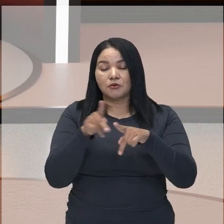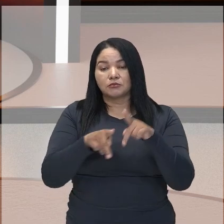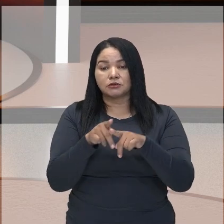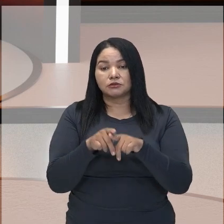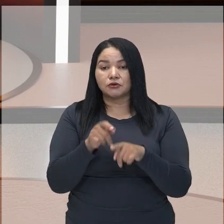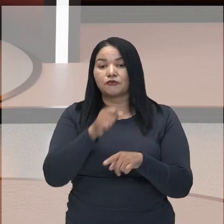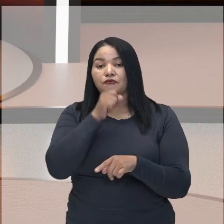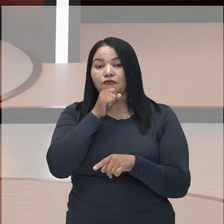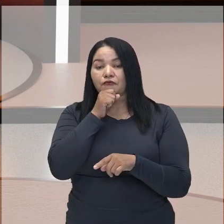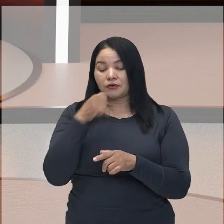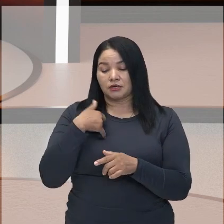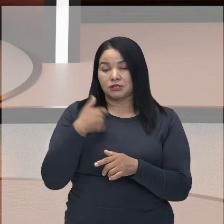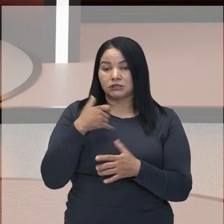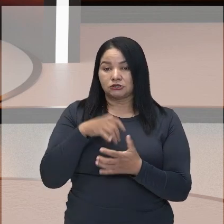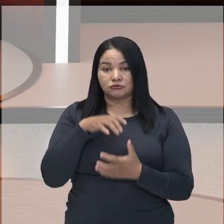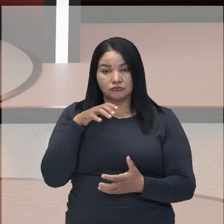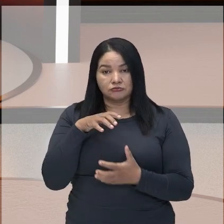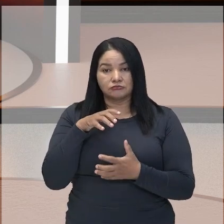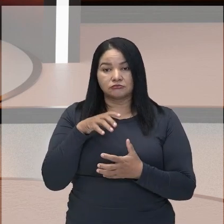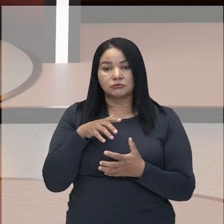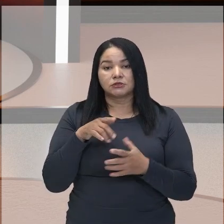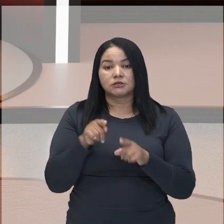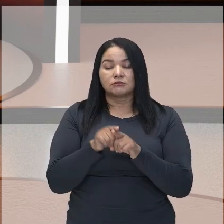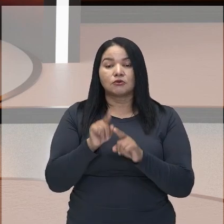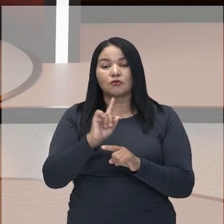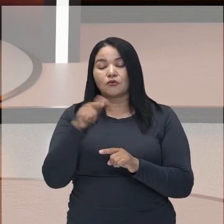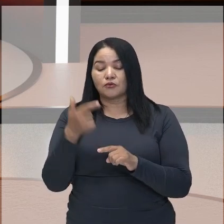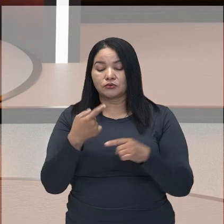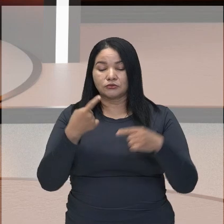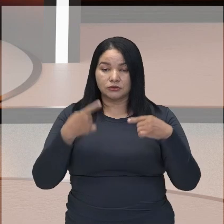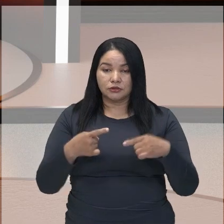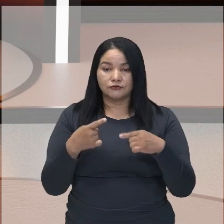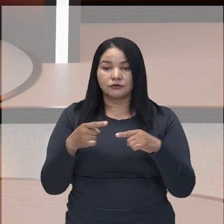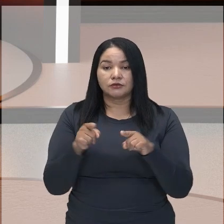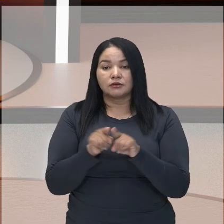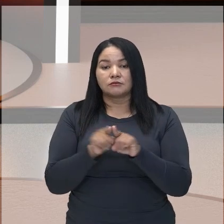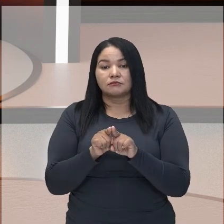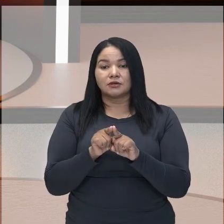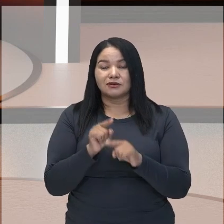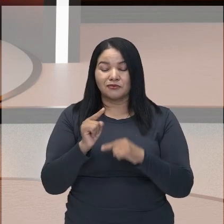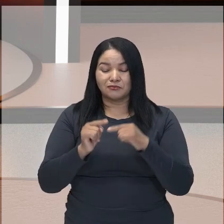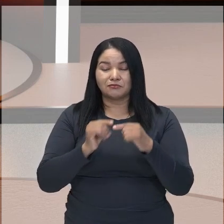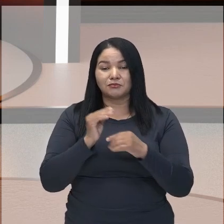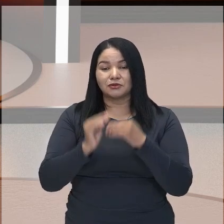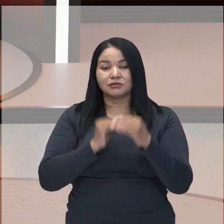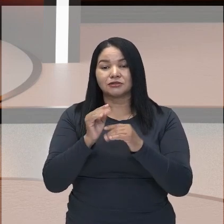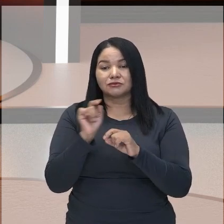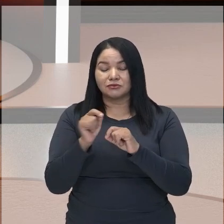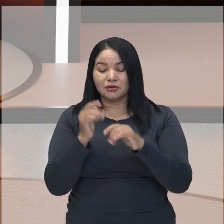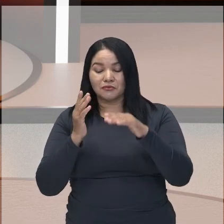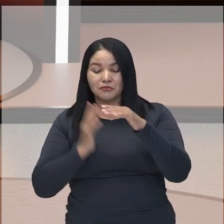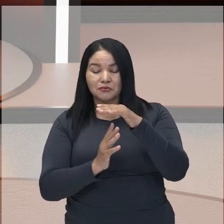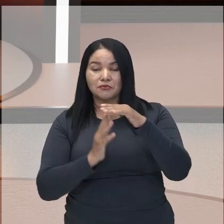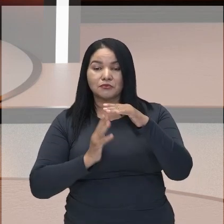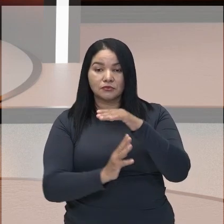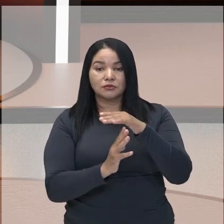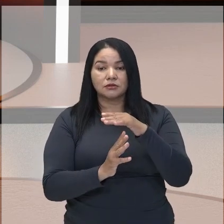tá? E outros desafios também vai estar ligado ao processo de imigração, né? O Japão,